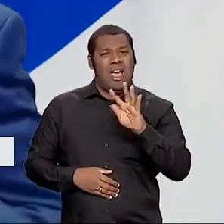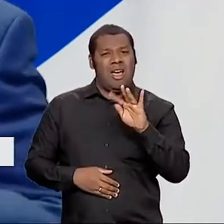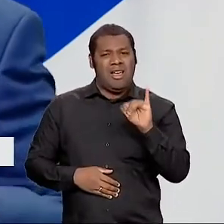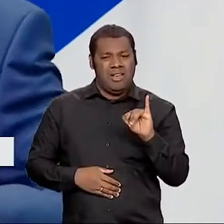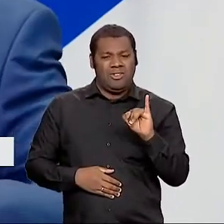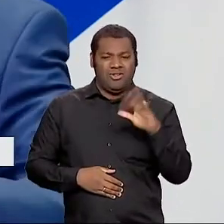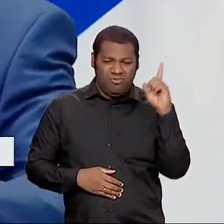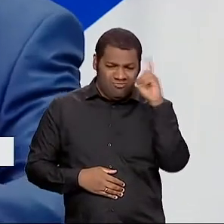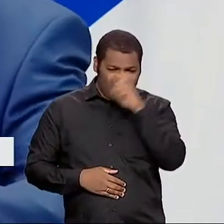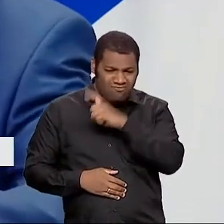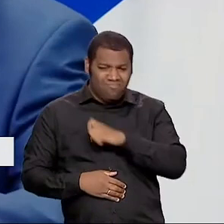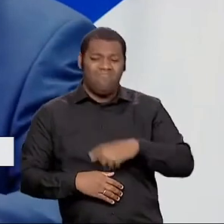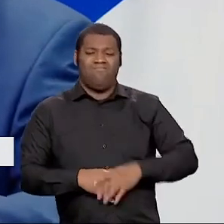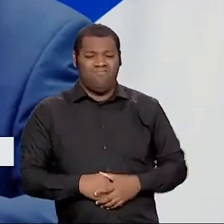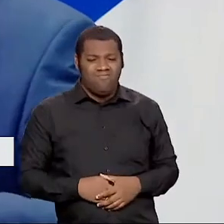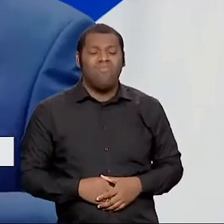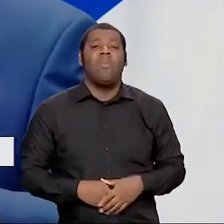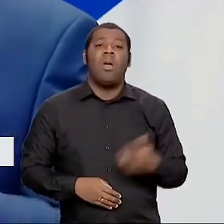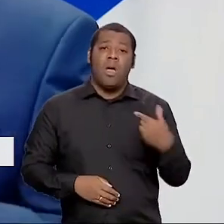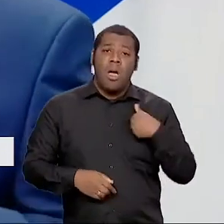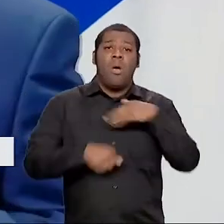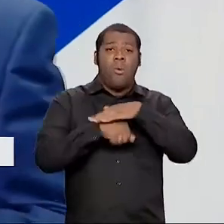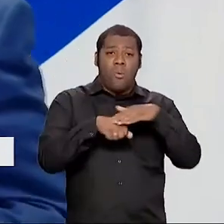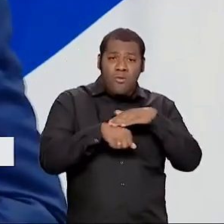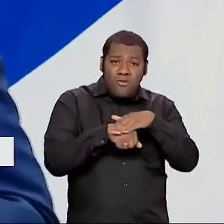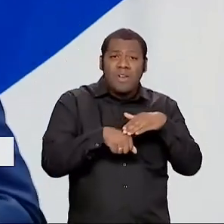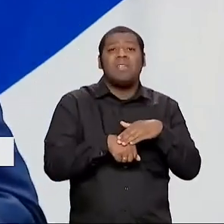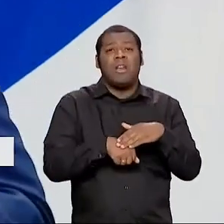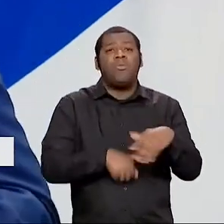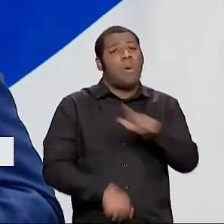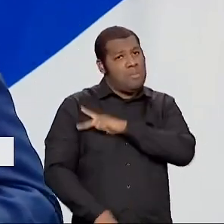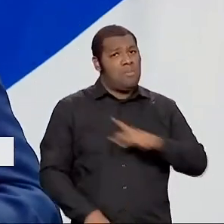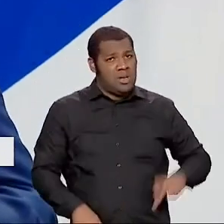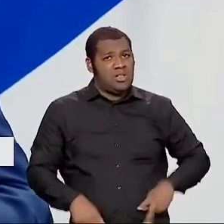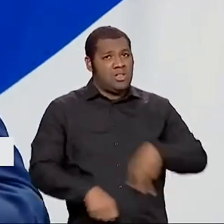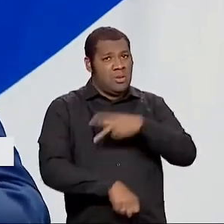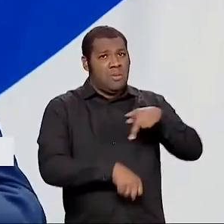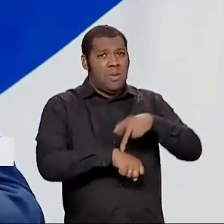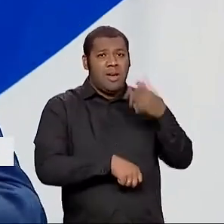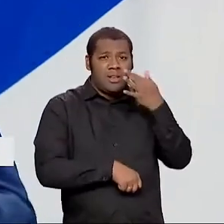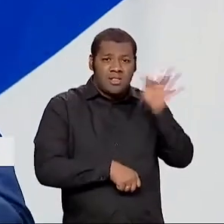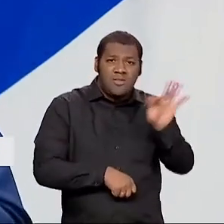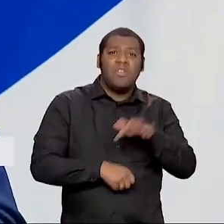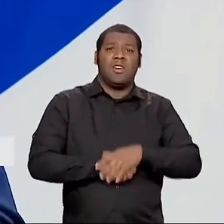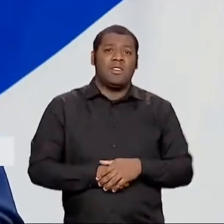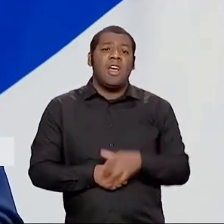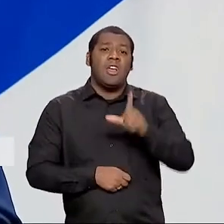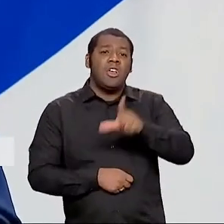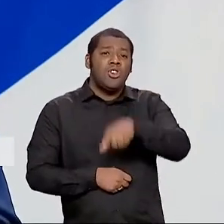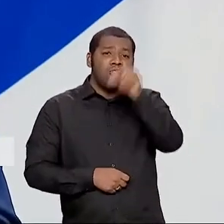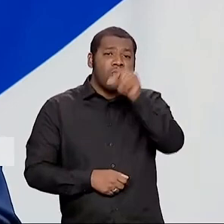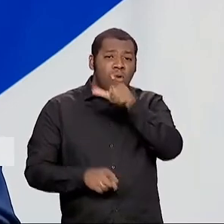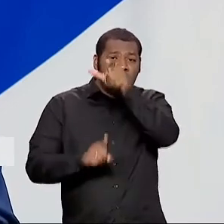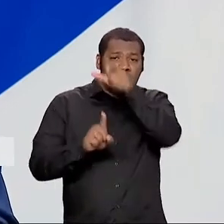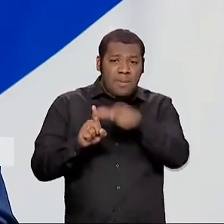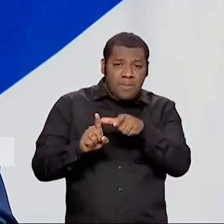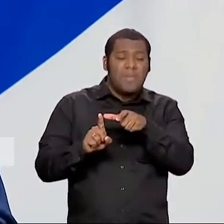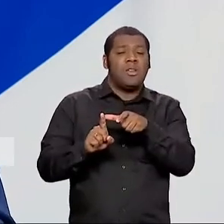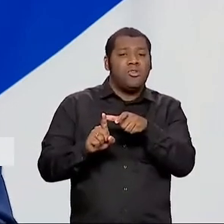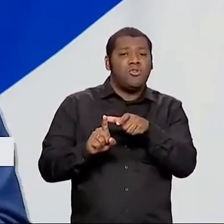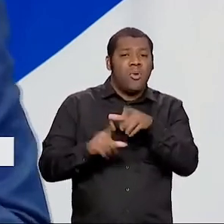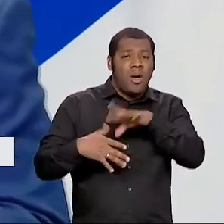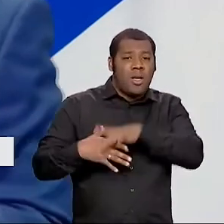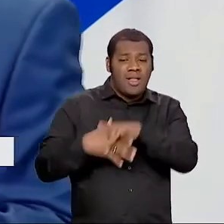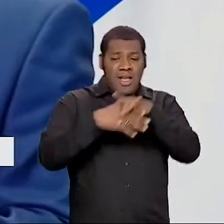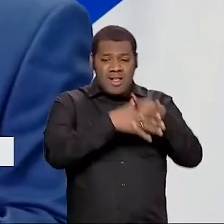gangues. Eu conversei com o presidente Macron sobre a necessidade de alguém puxar uma pauta e colocar